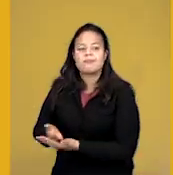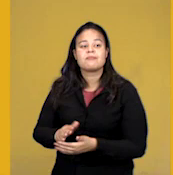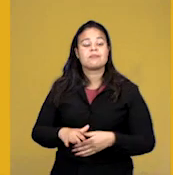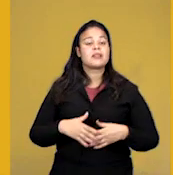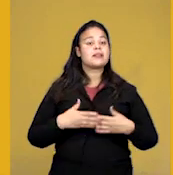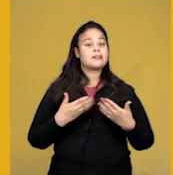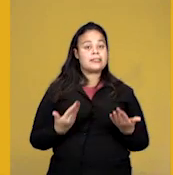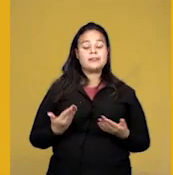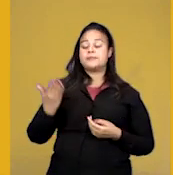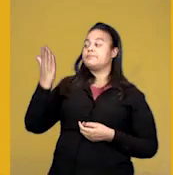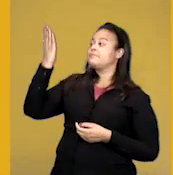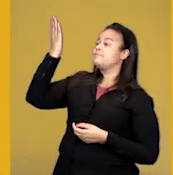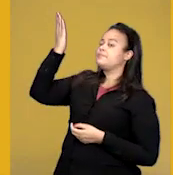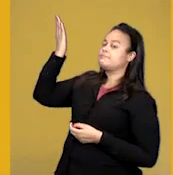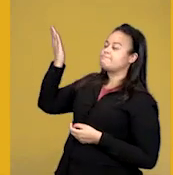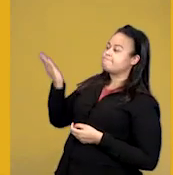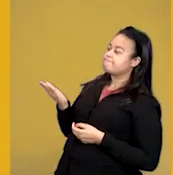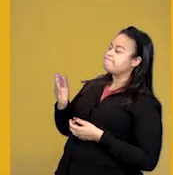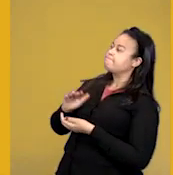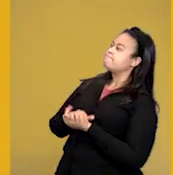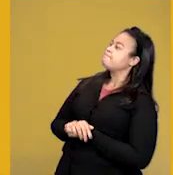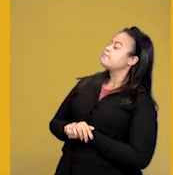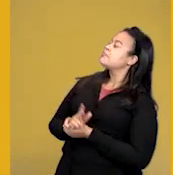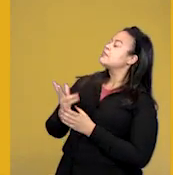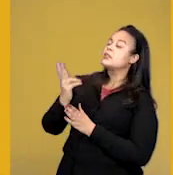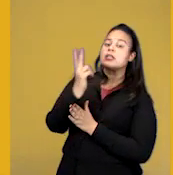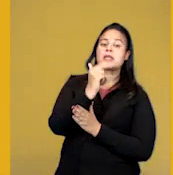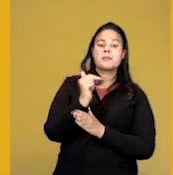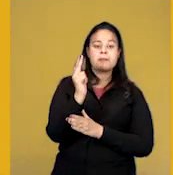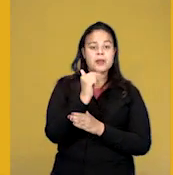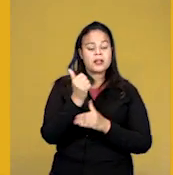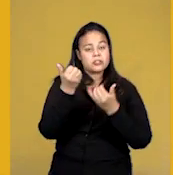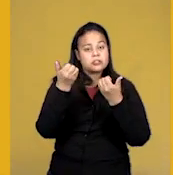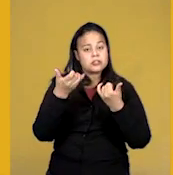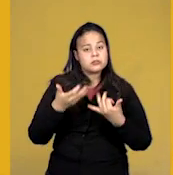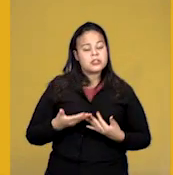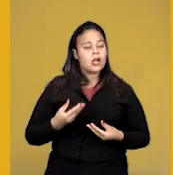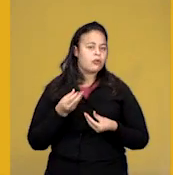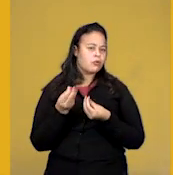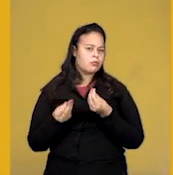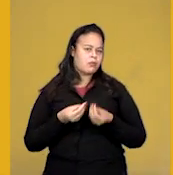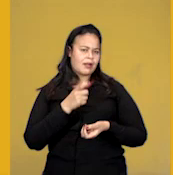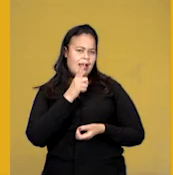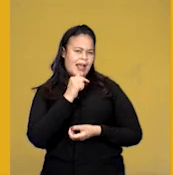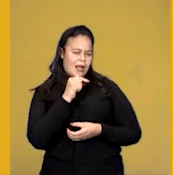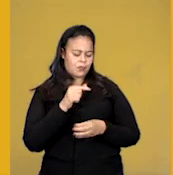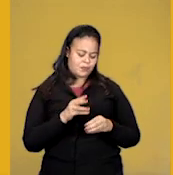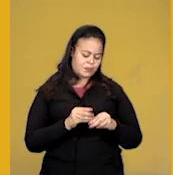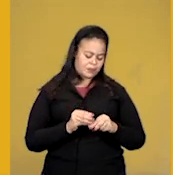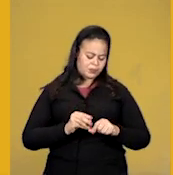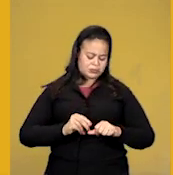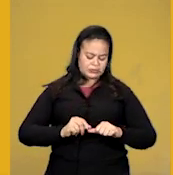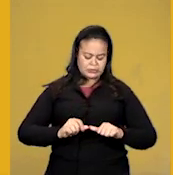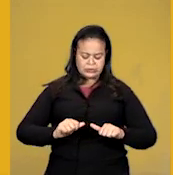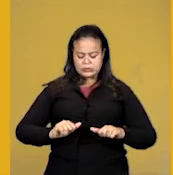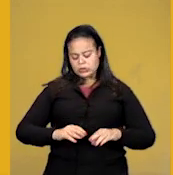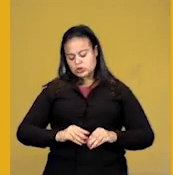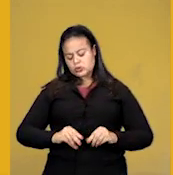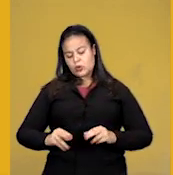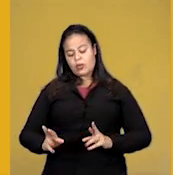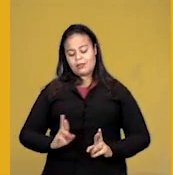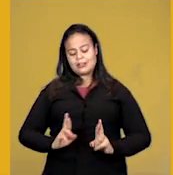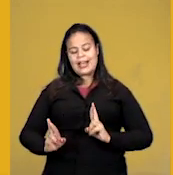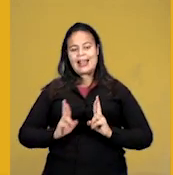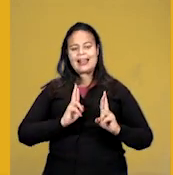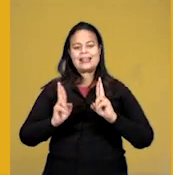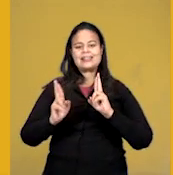Bom, aqui eu coloquei essa imagem para explicar para vocês como que água e solo, né, podem estar